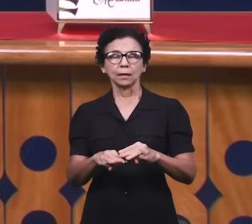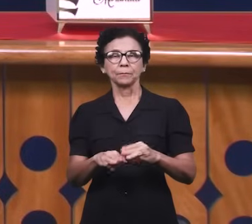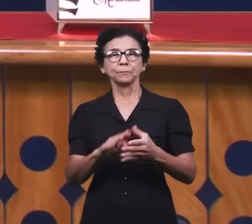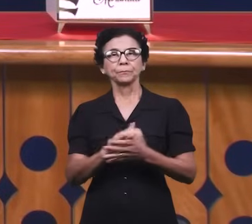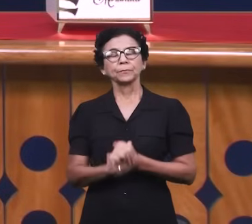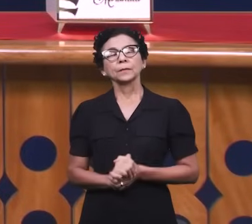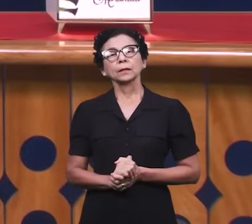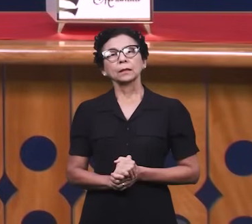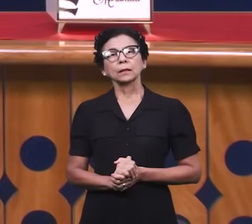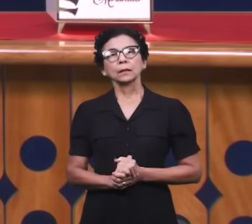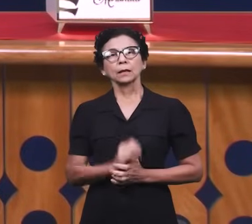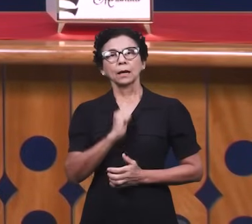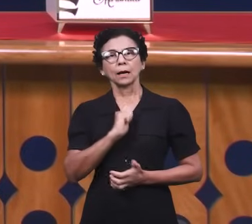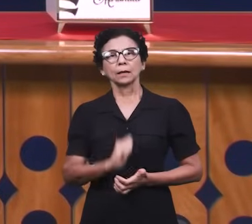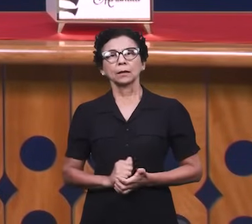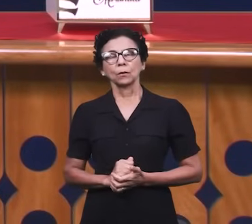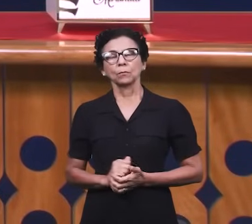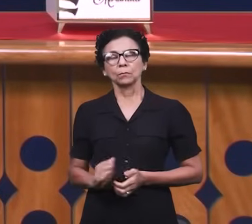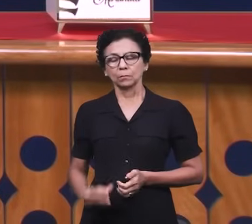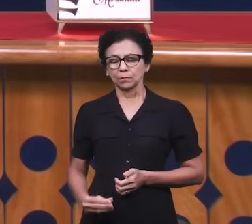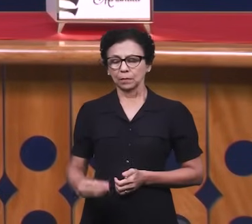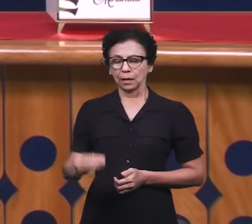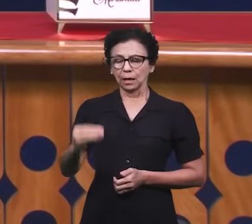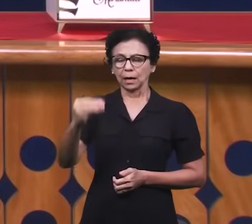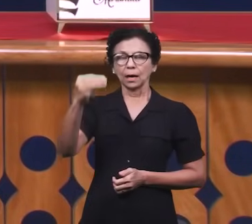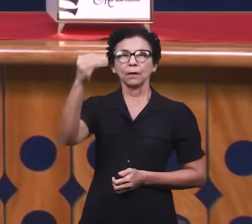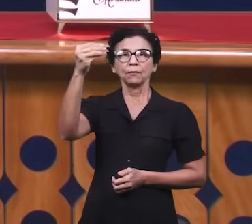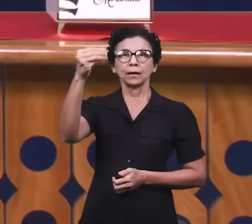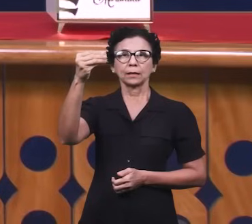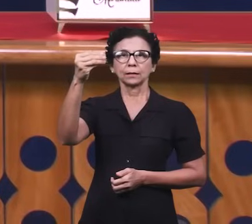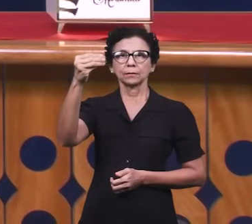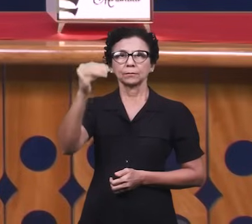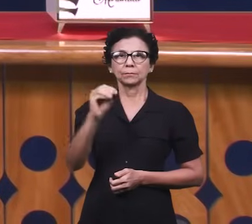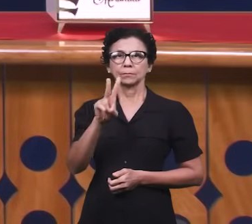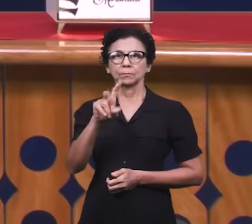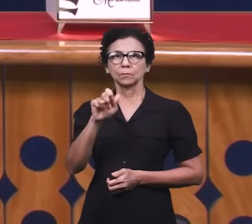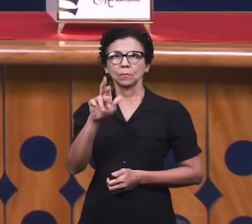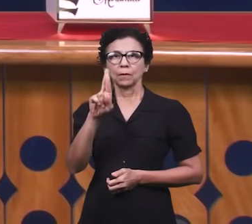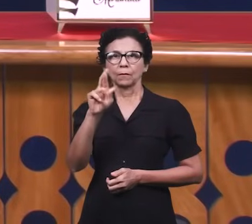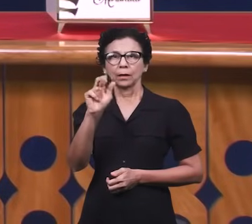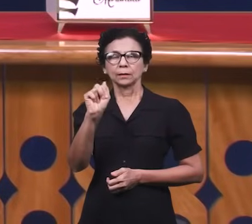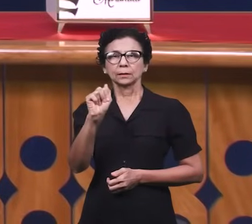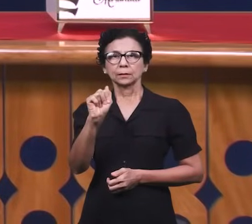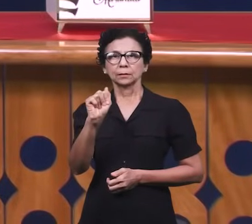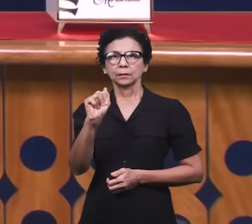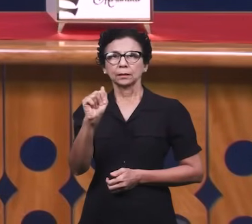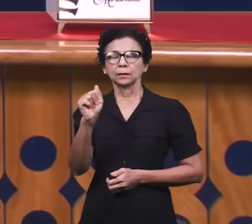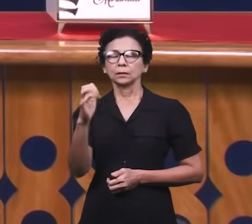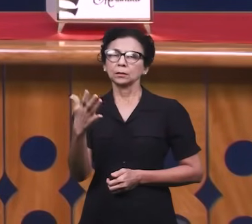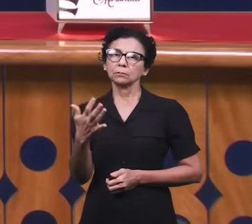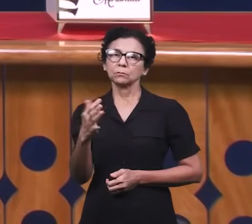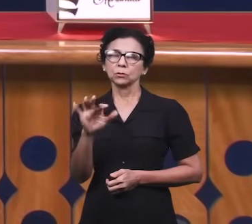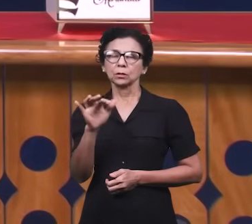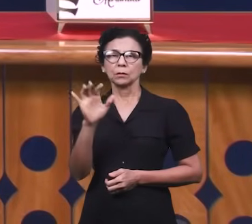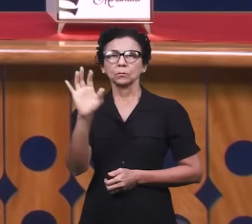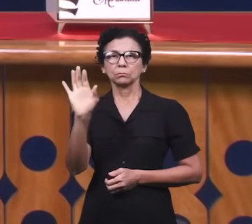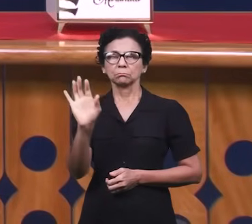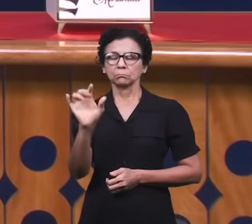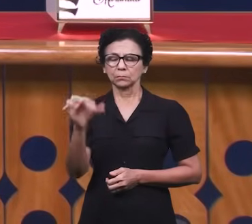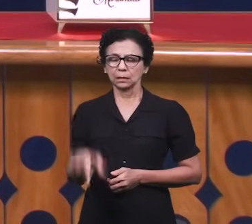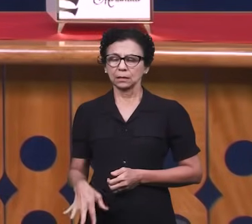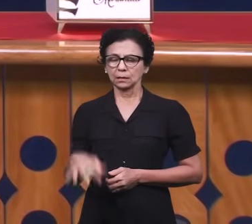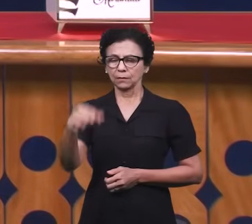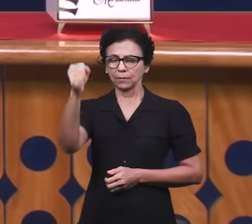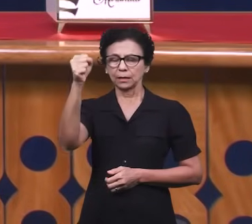Assim saiu a arca do deserto. No deserto estava assim. Em cima dessa caixa de madeira que